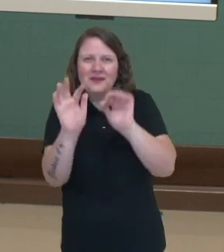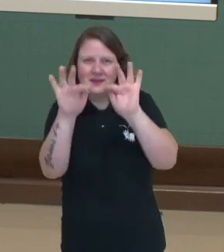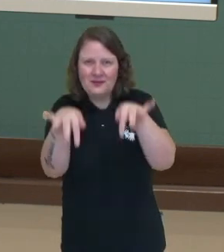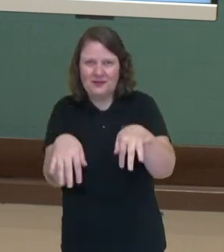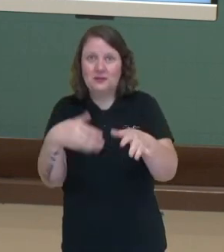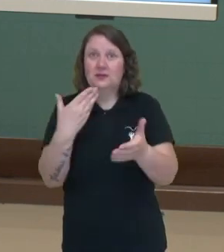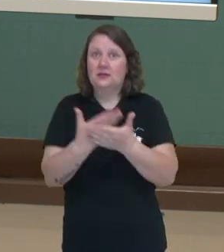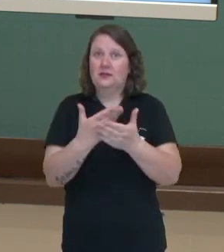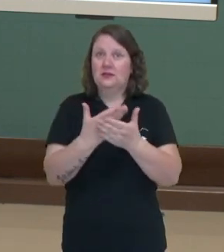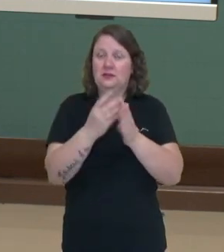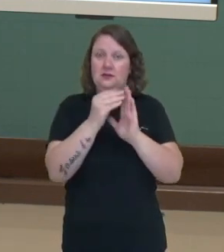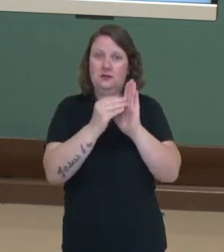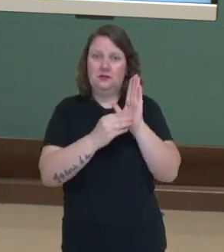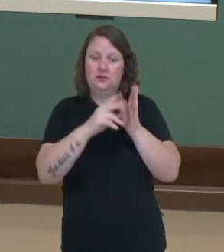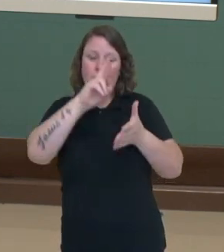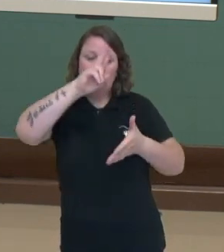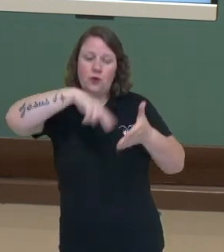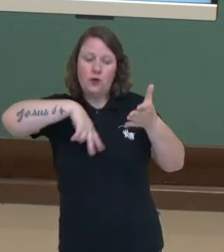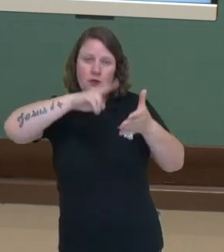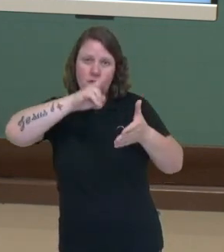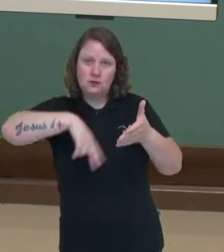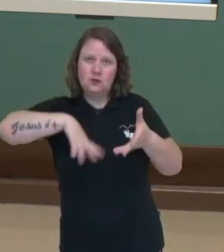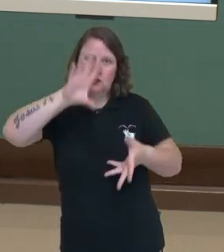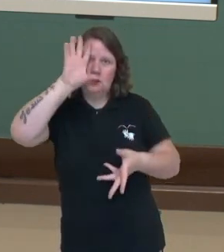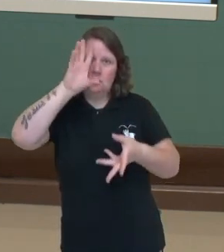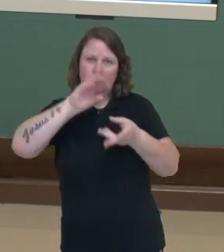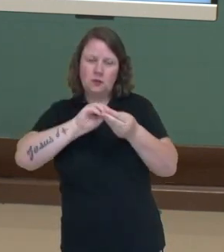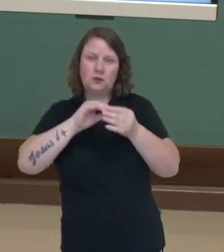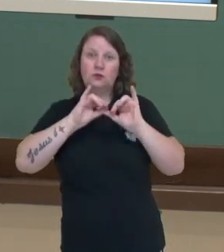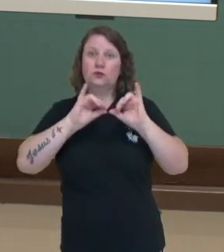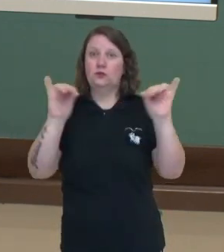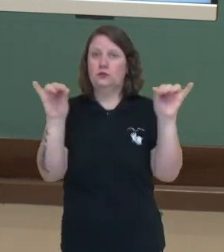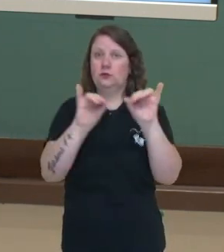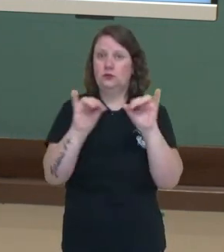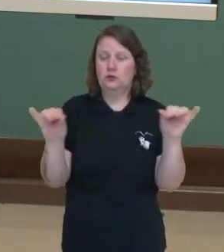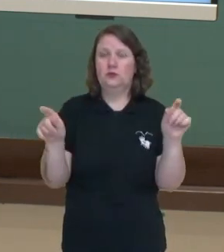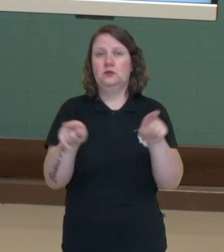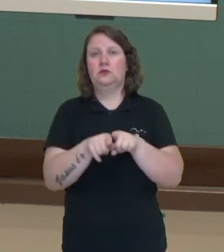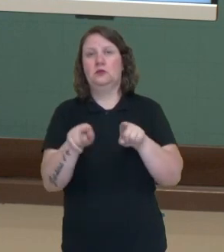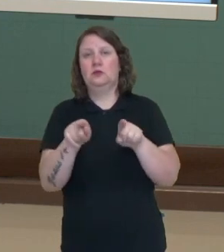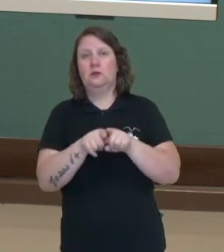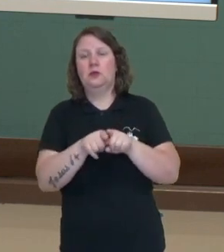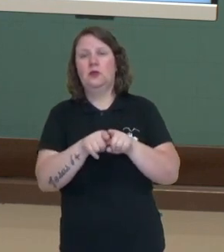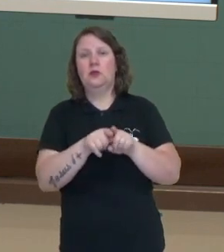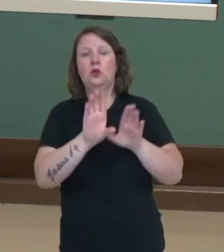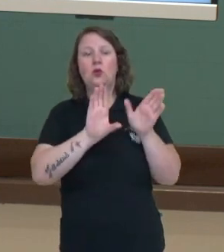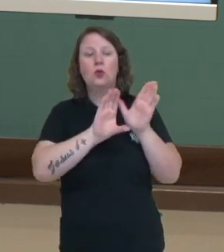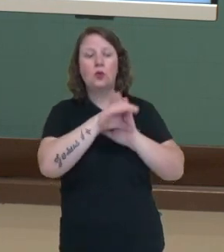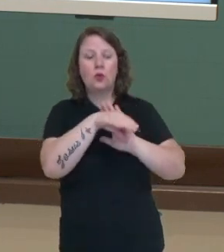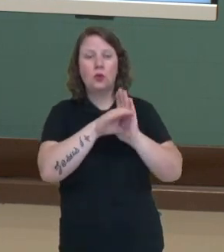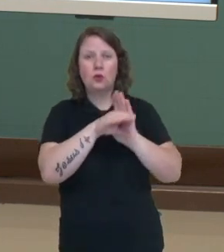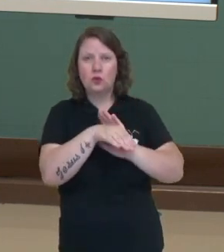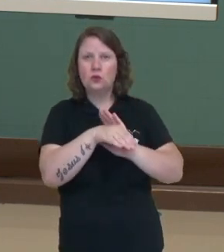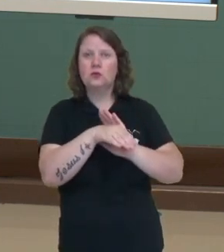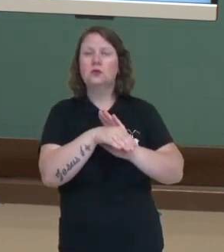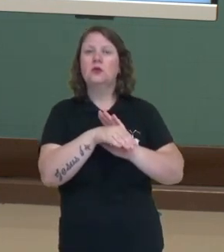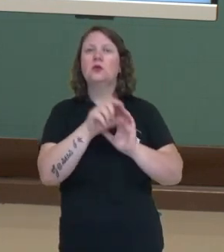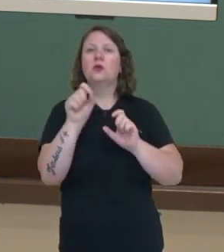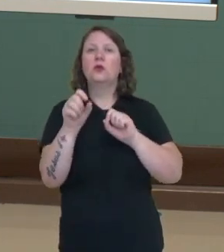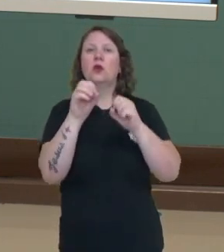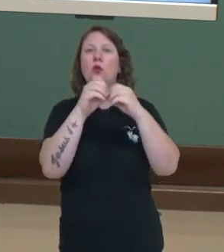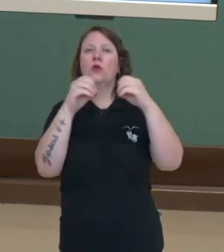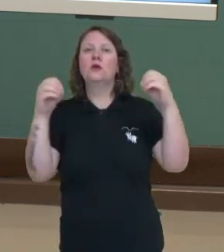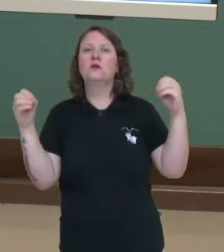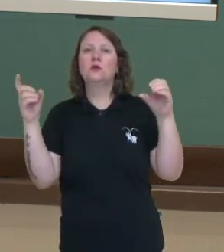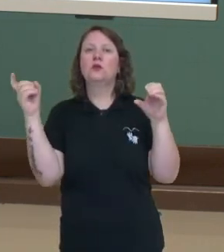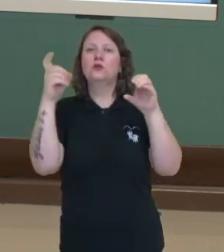de hoje, realizamos a leitura e compreensão de um fragmento de uma notícia, retomamos também os conhecimentos sobre orações